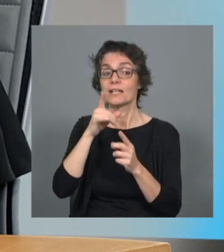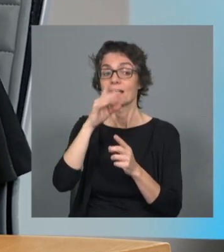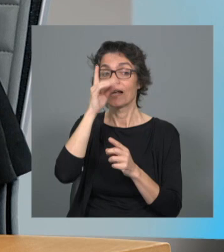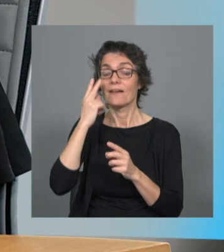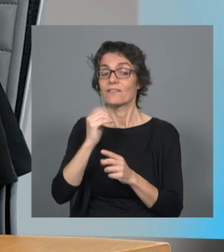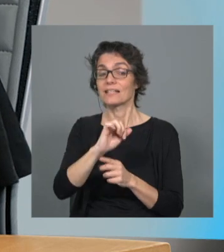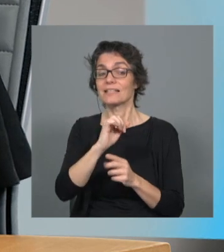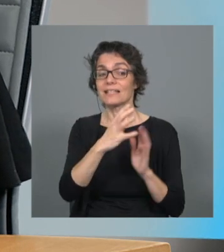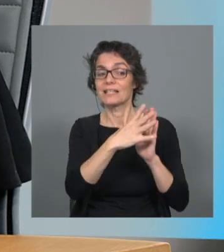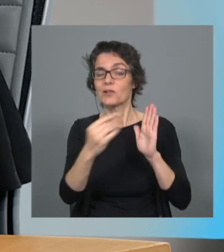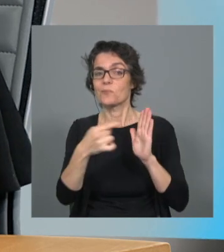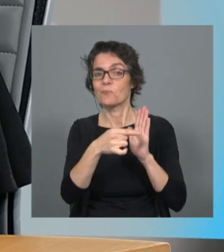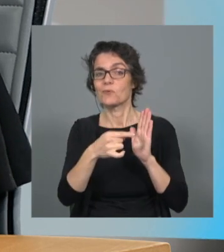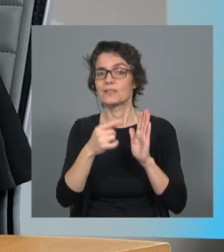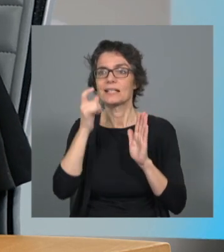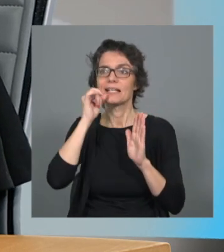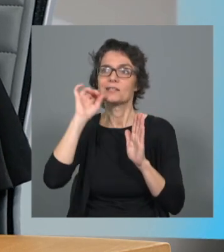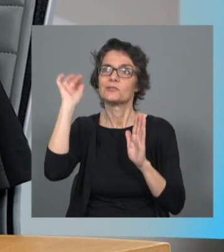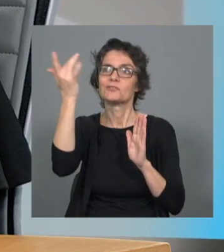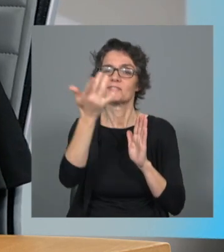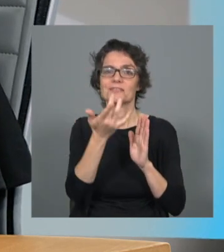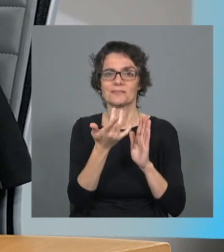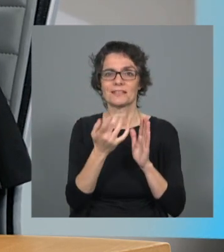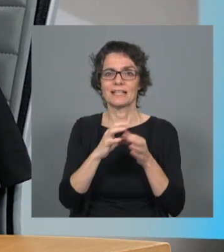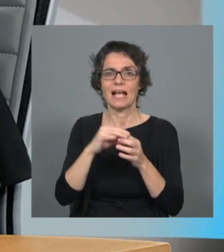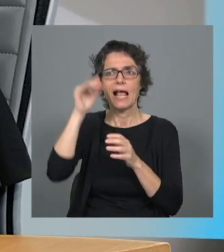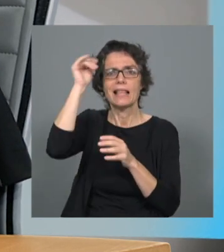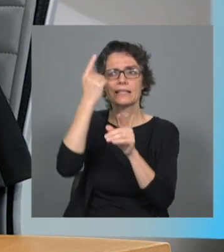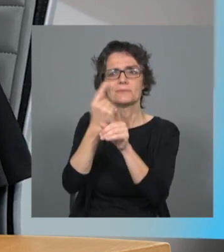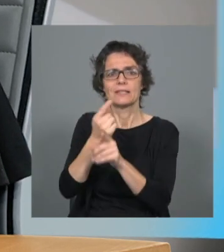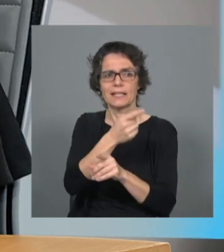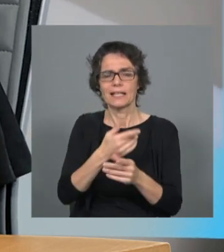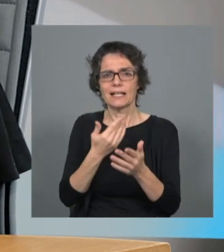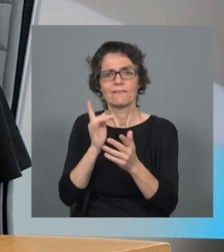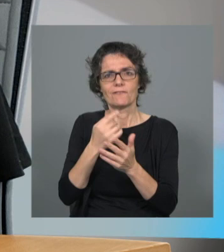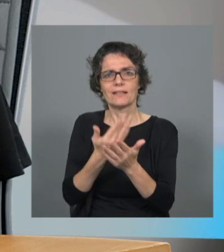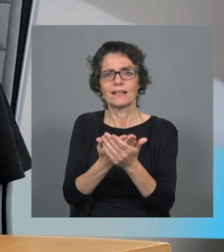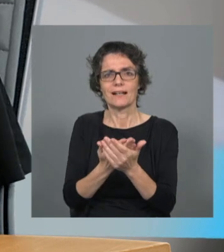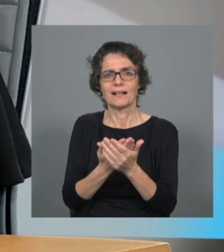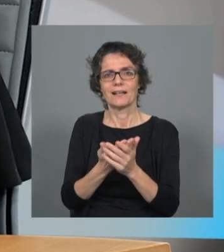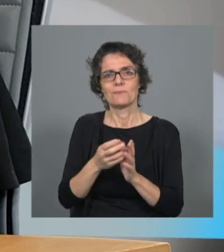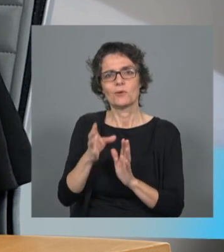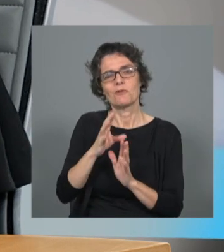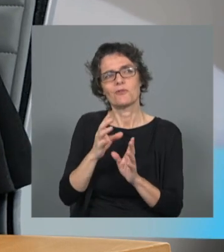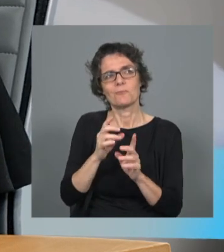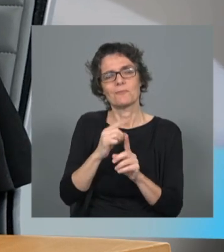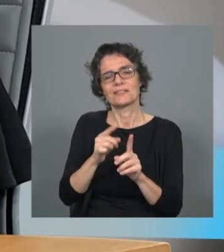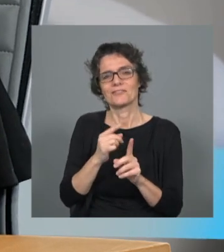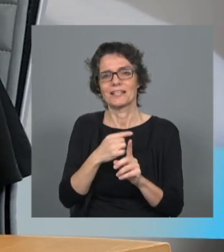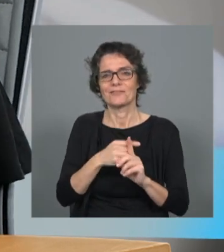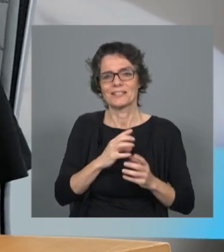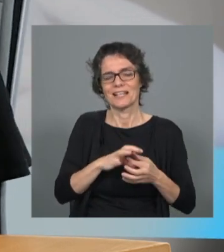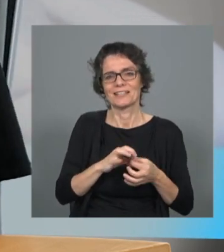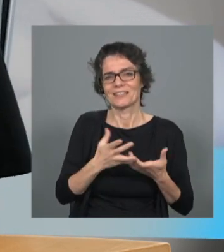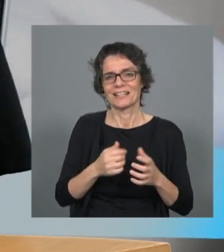da natureza, do mundo dos animais, e que ele valoriza. Uma maneira diferente de ser franciscano. Sem dúvida